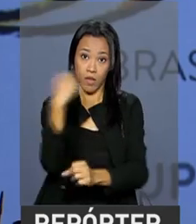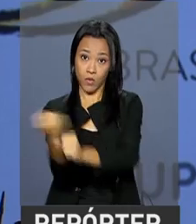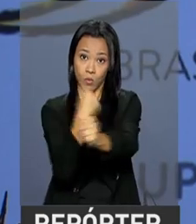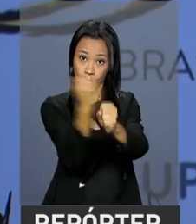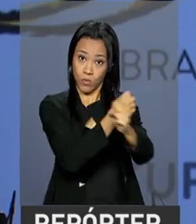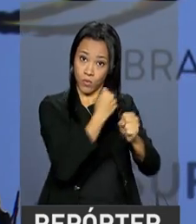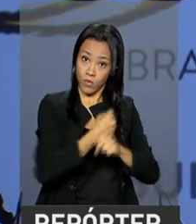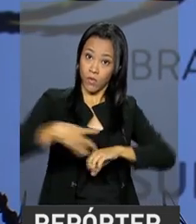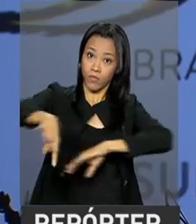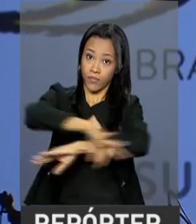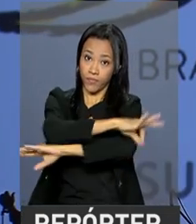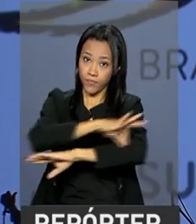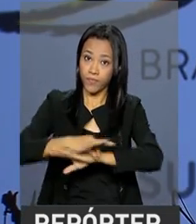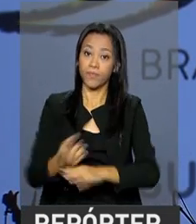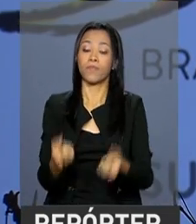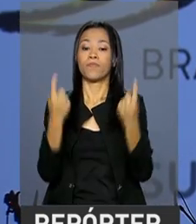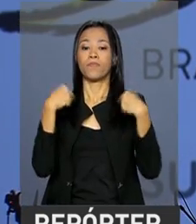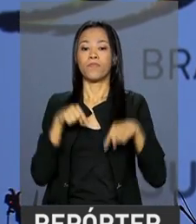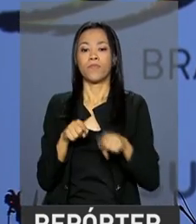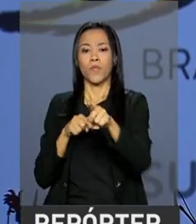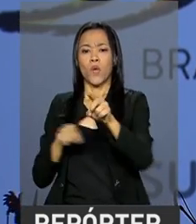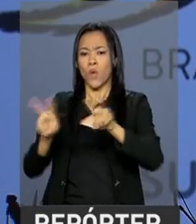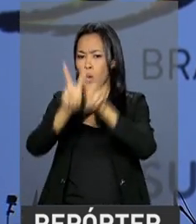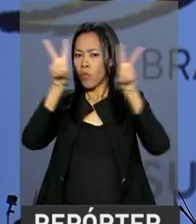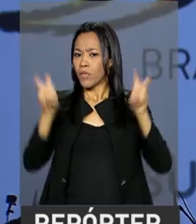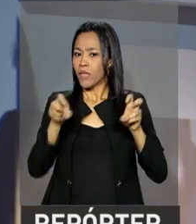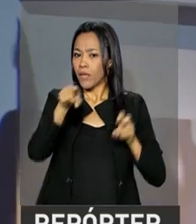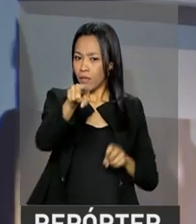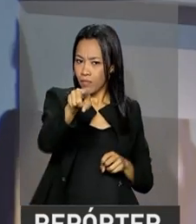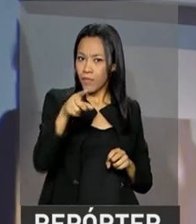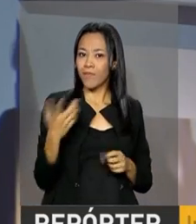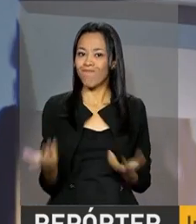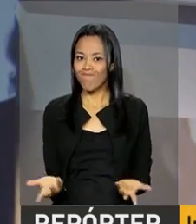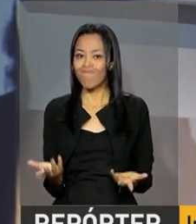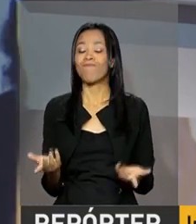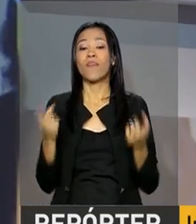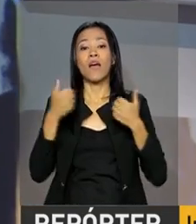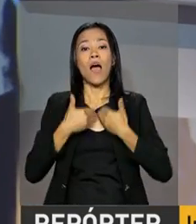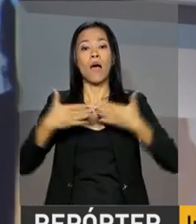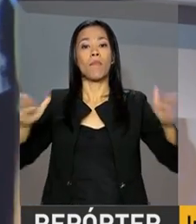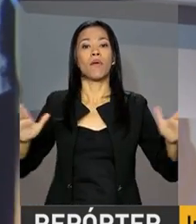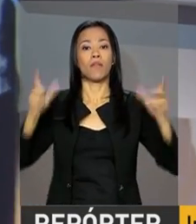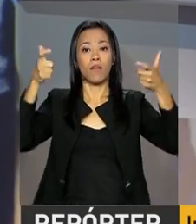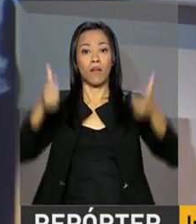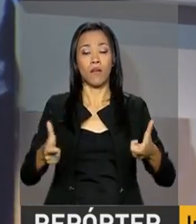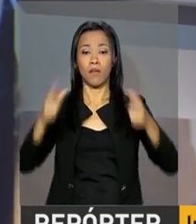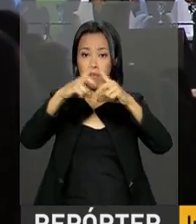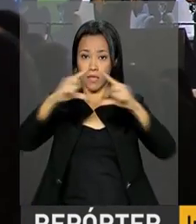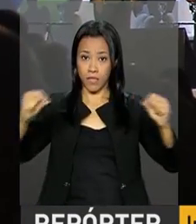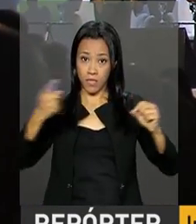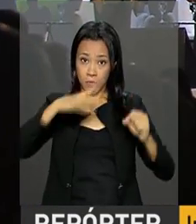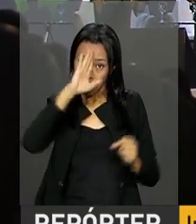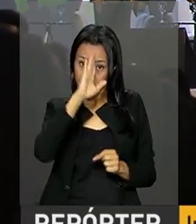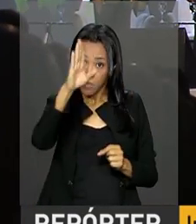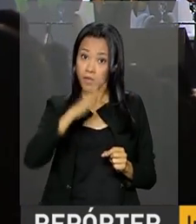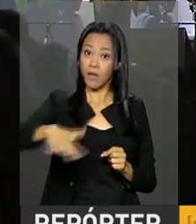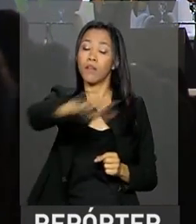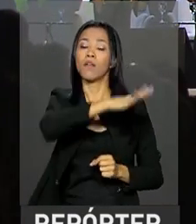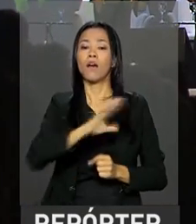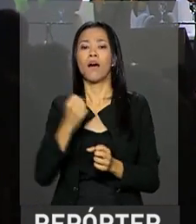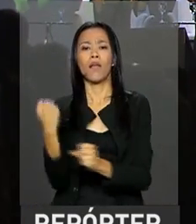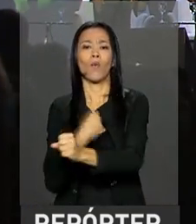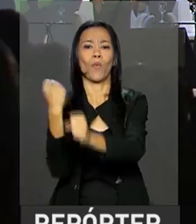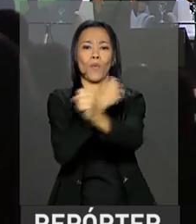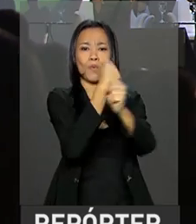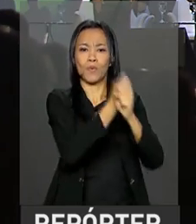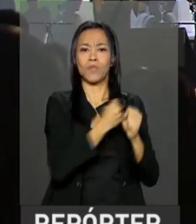civil com o tema superação é a nossa maior obra foi aberto em Brasília o principal evento do setor da construção na